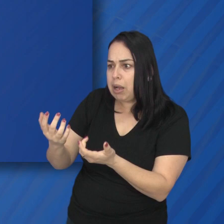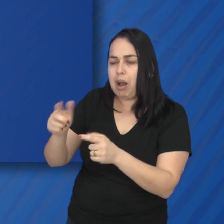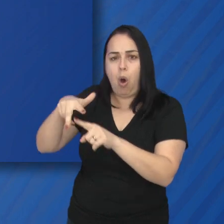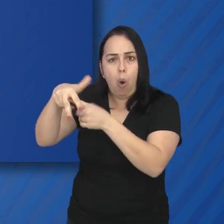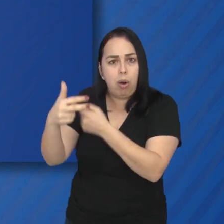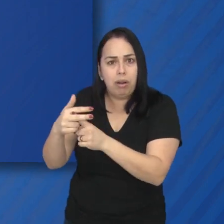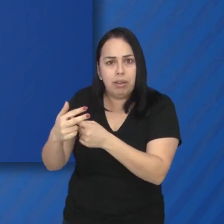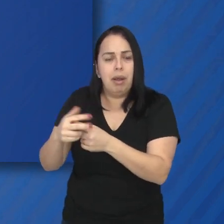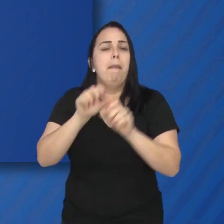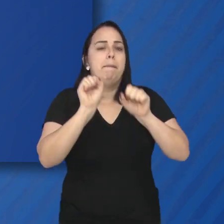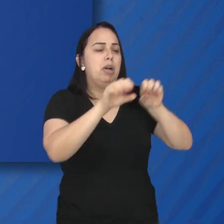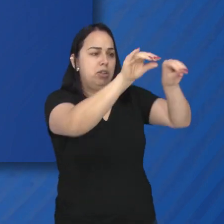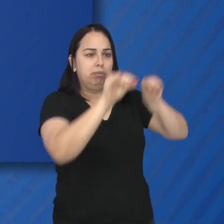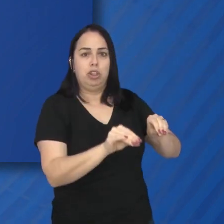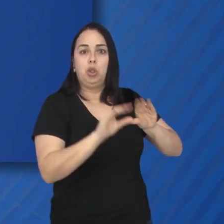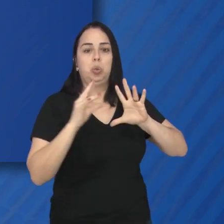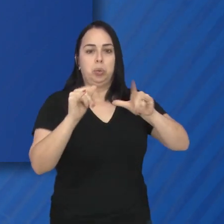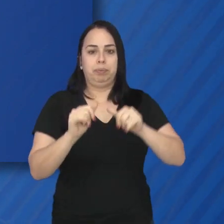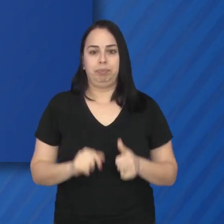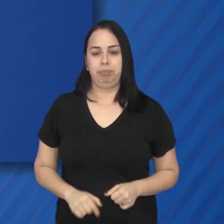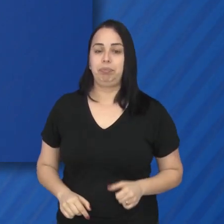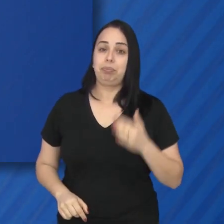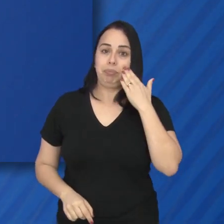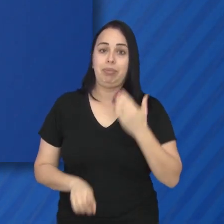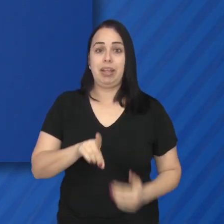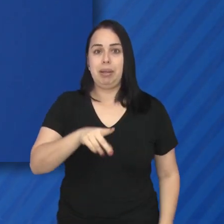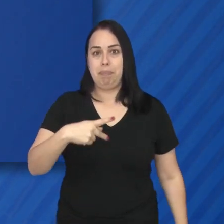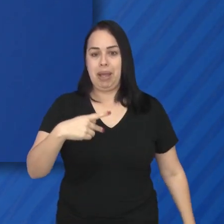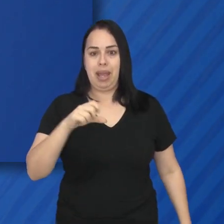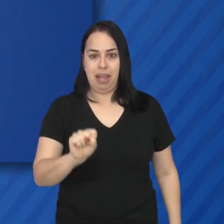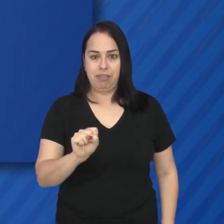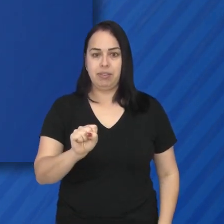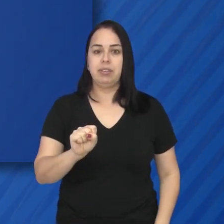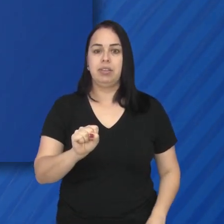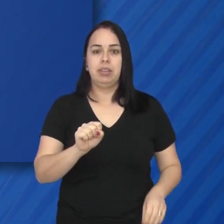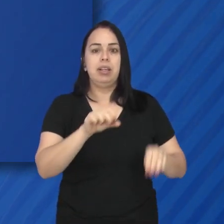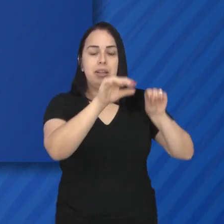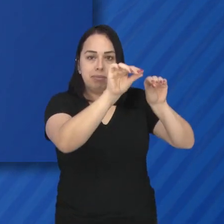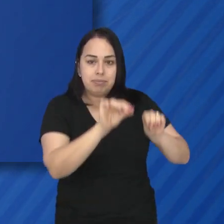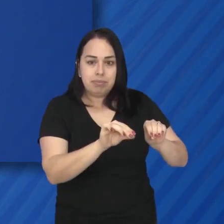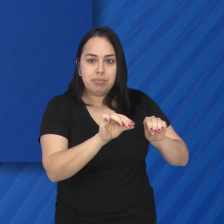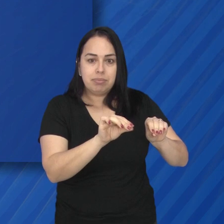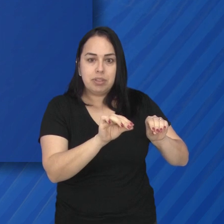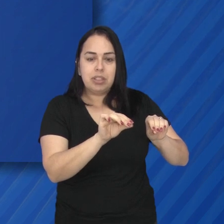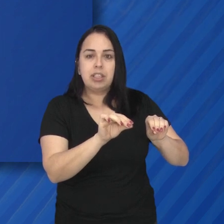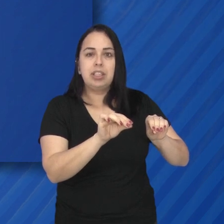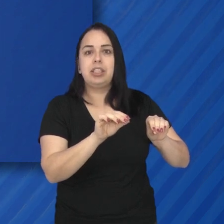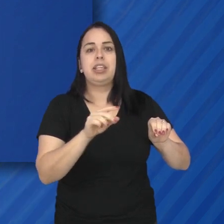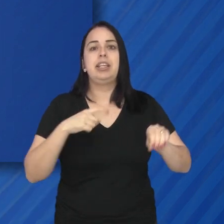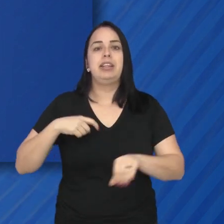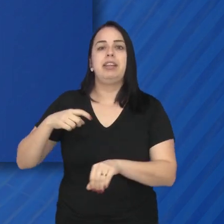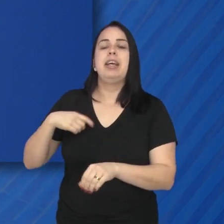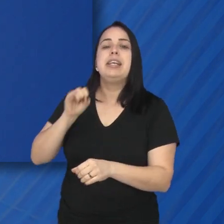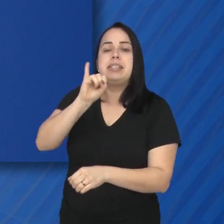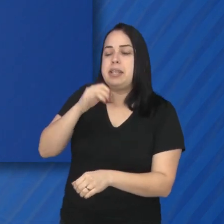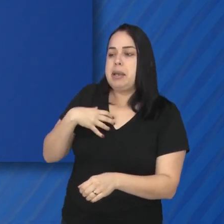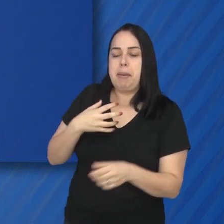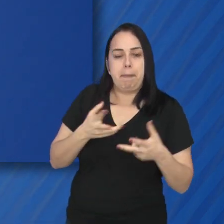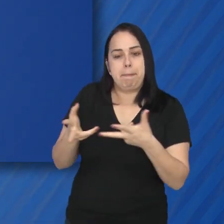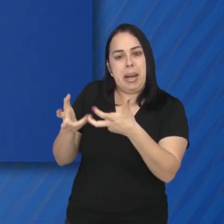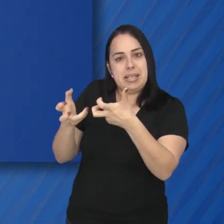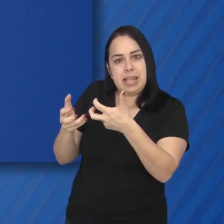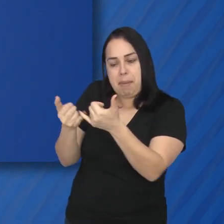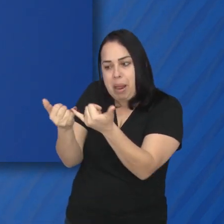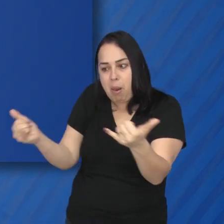qualquer manutenção na rede elétrica. O segundo é o DPS, o dispositivo de proteção de surtos, que desarma sozinho caso haja